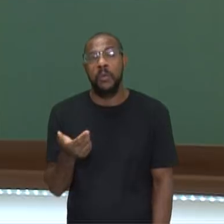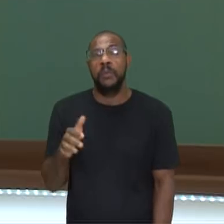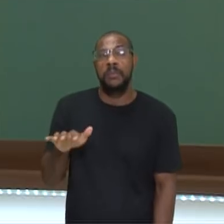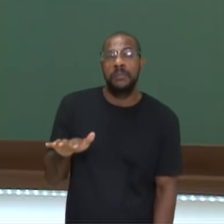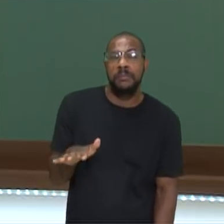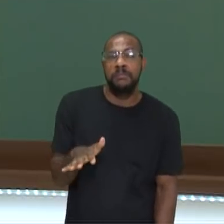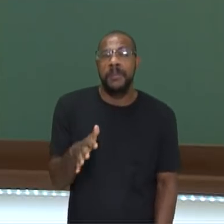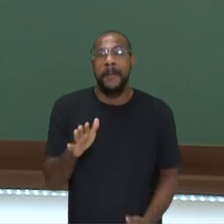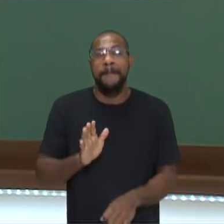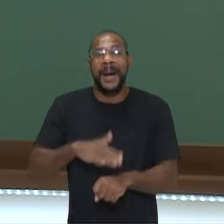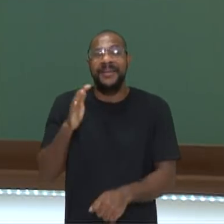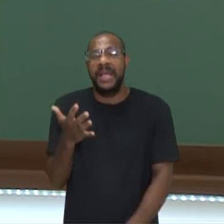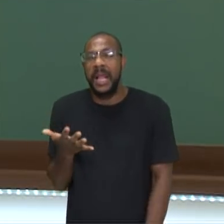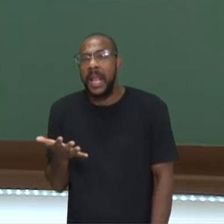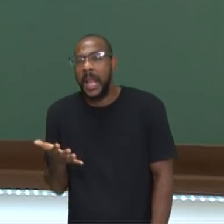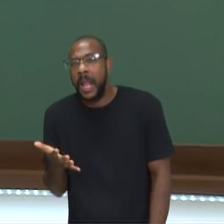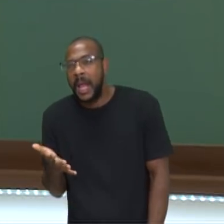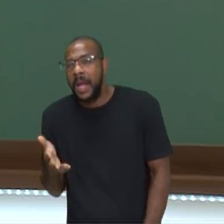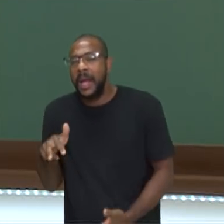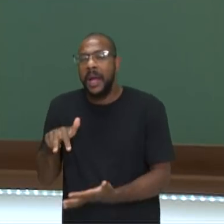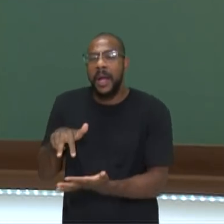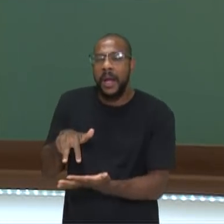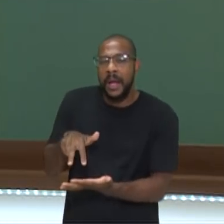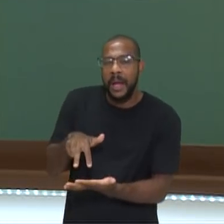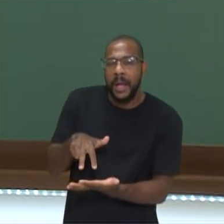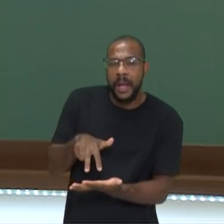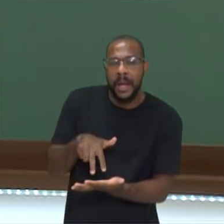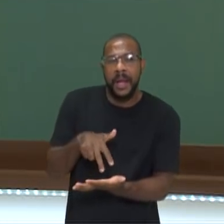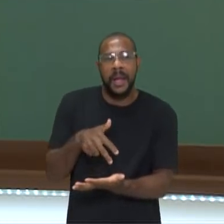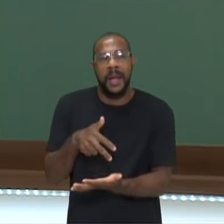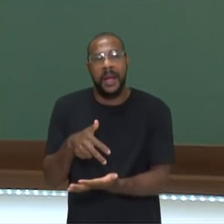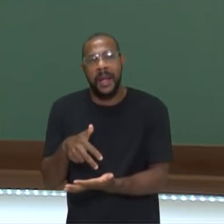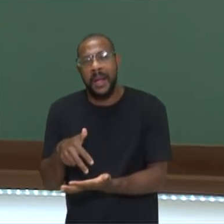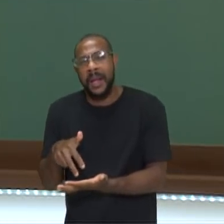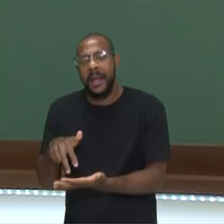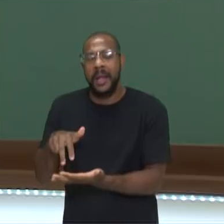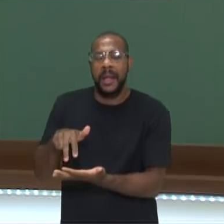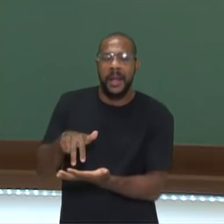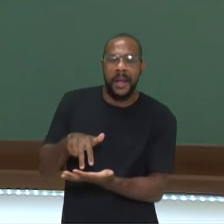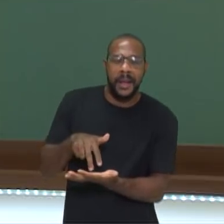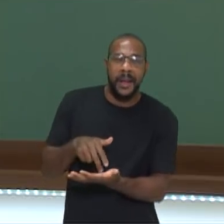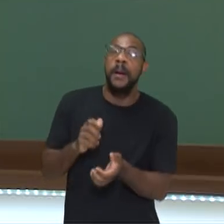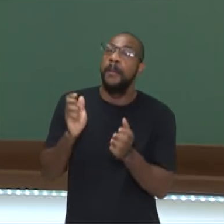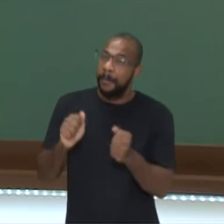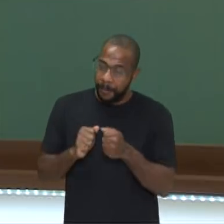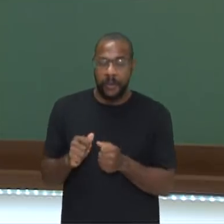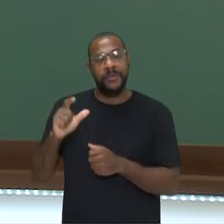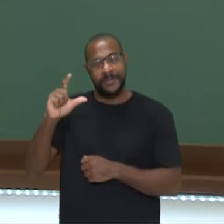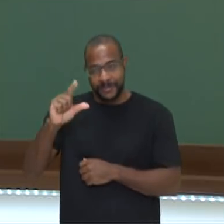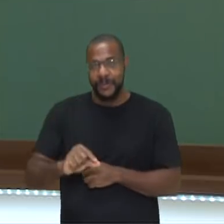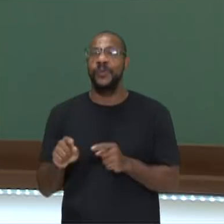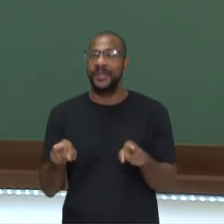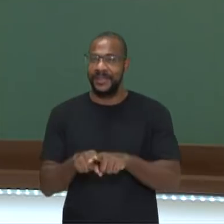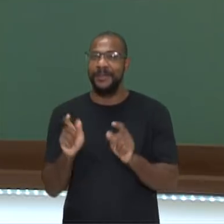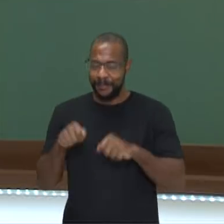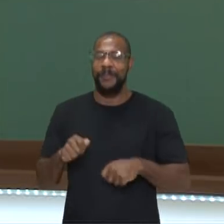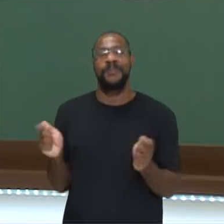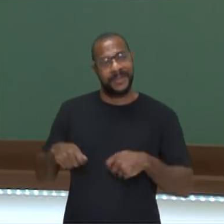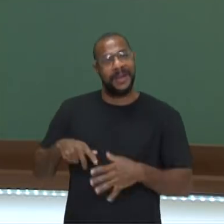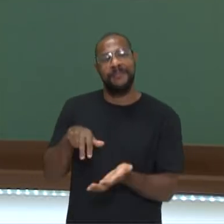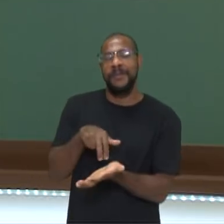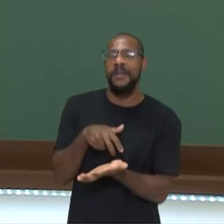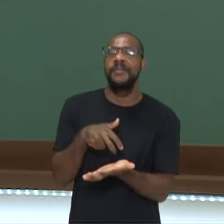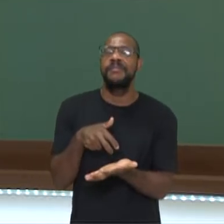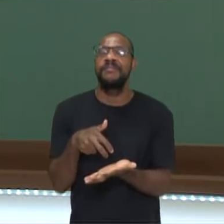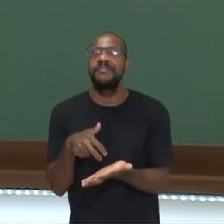lenta ainda. Você já percebeu algumas músicas? Elas vêm, né, num determinado ritmo e tal, e no final até elas vão